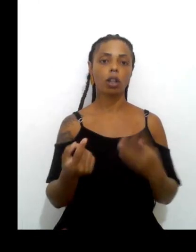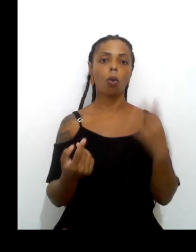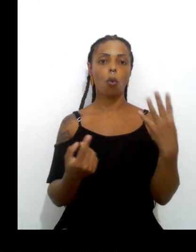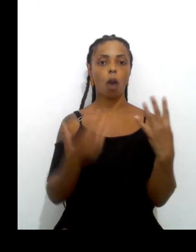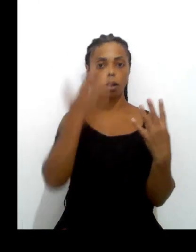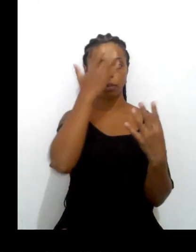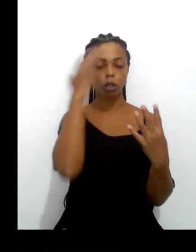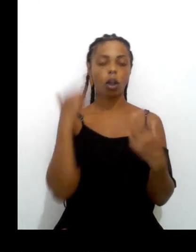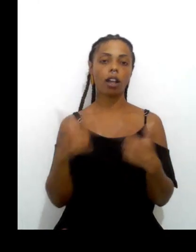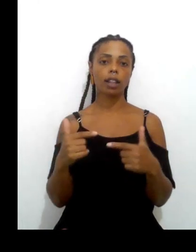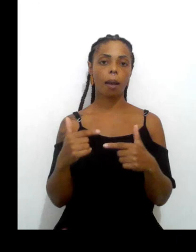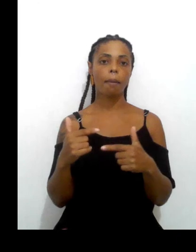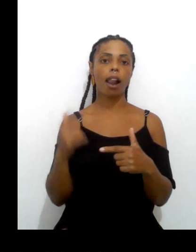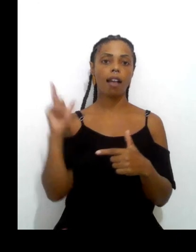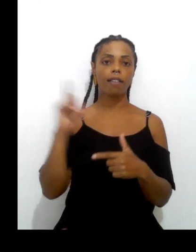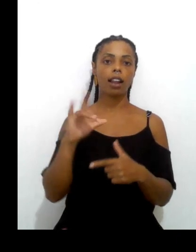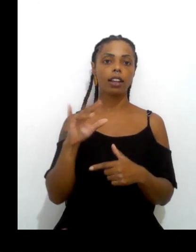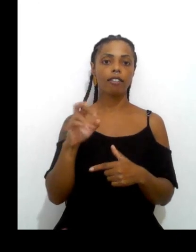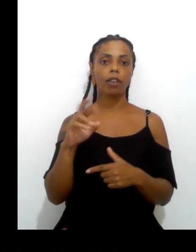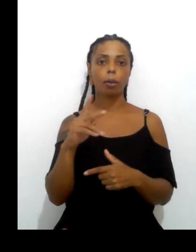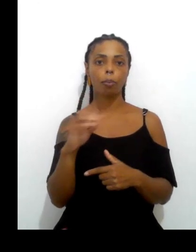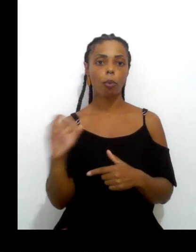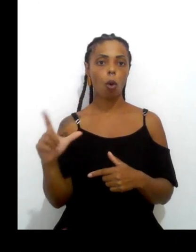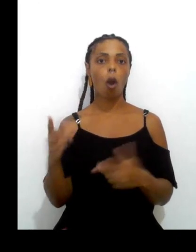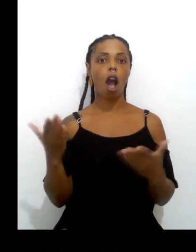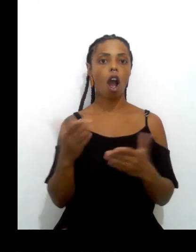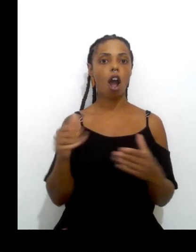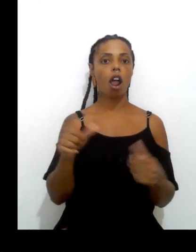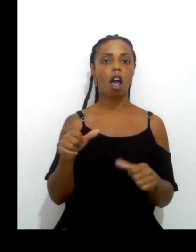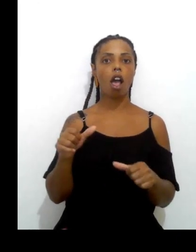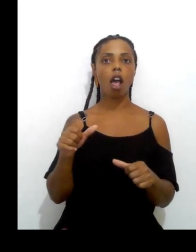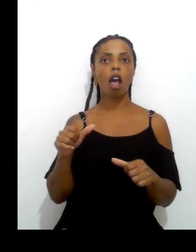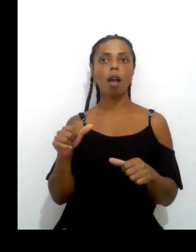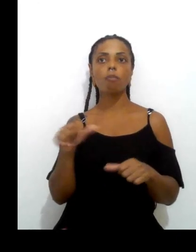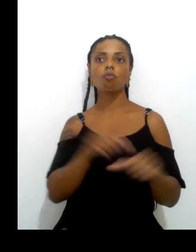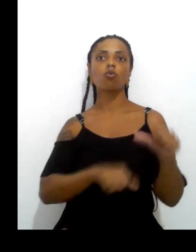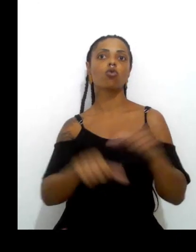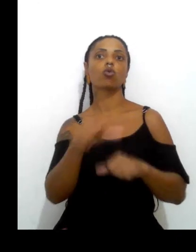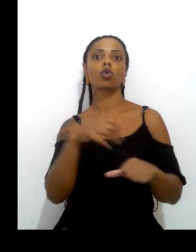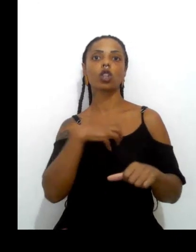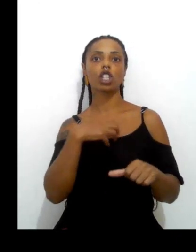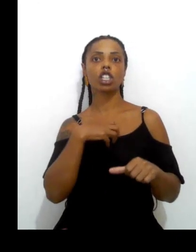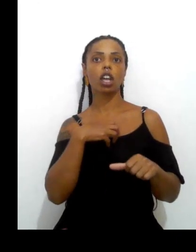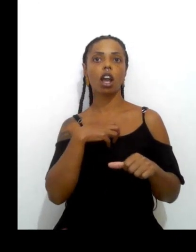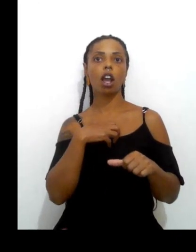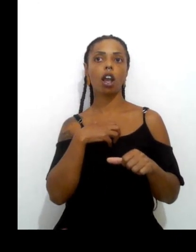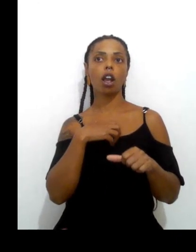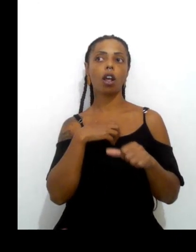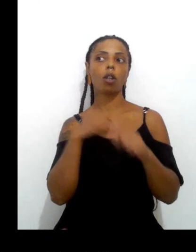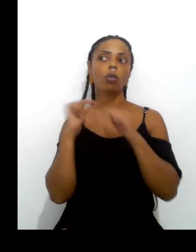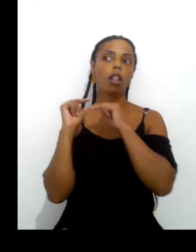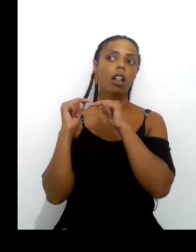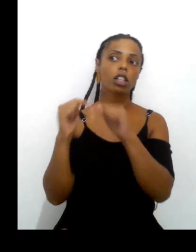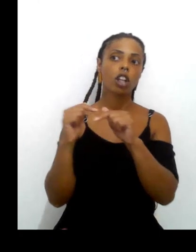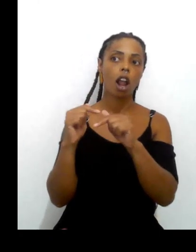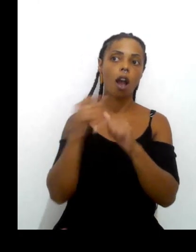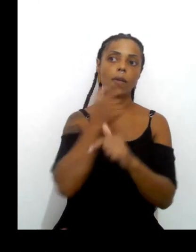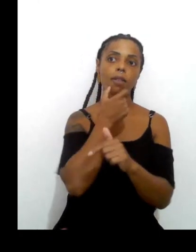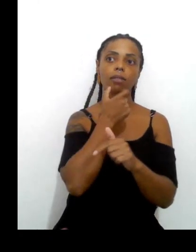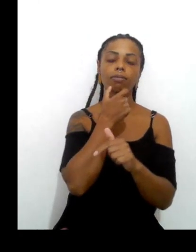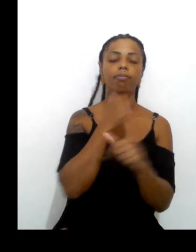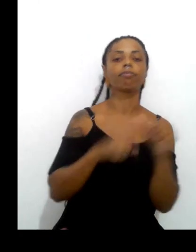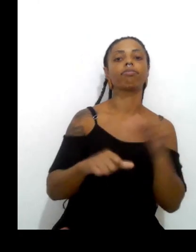rompenha as hierarquias da Cultura Britânica é uma imagem muito democrática um estilo simples de fotografia